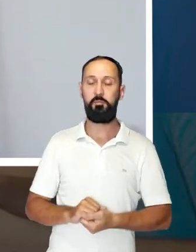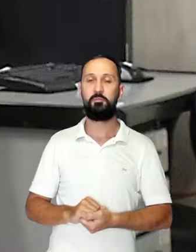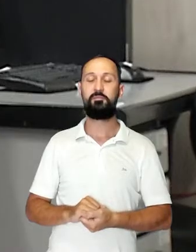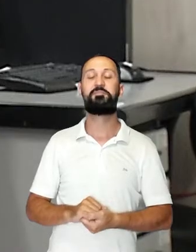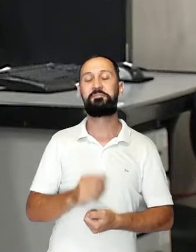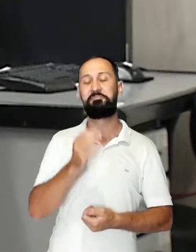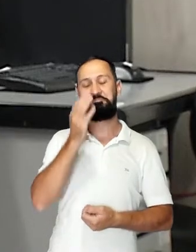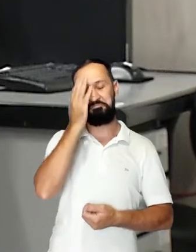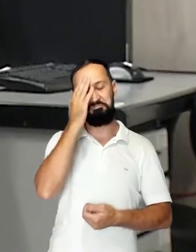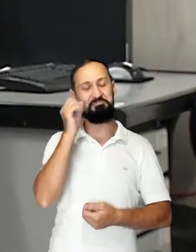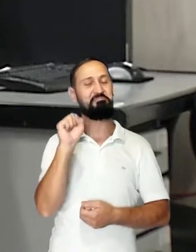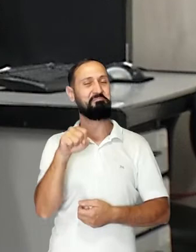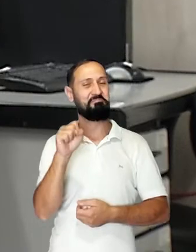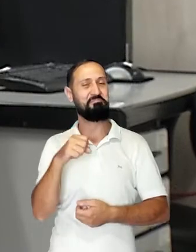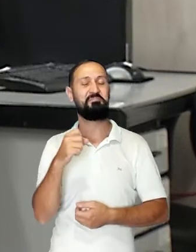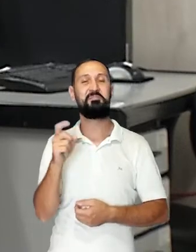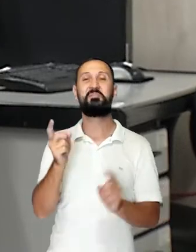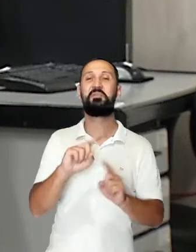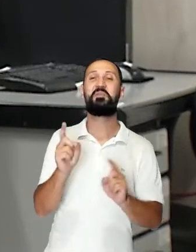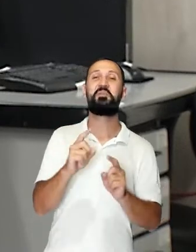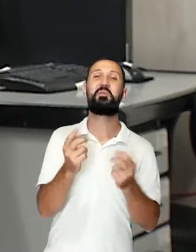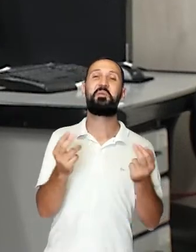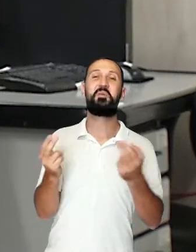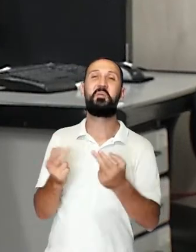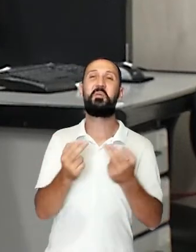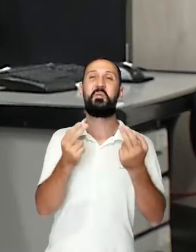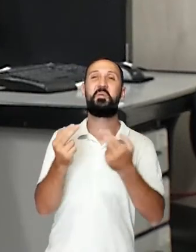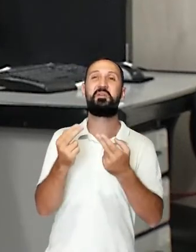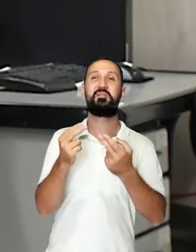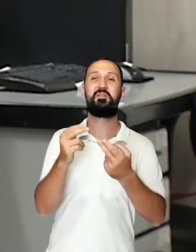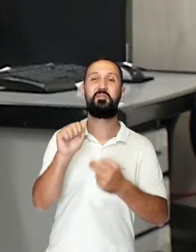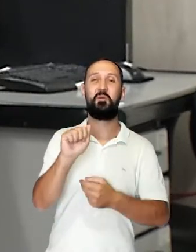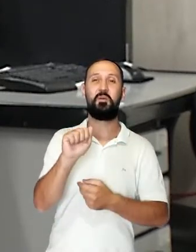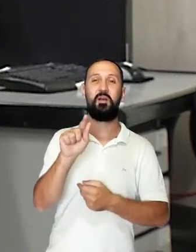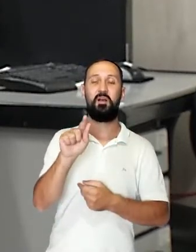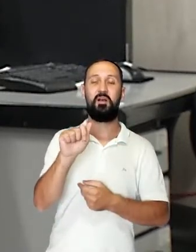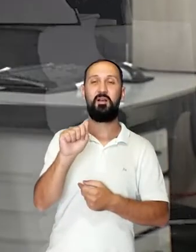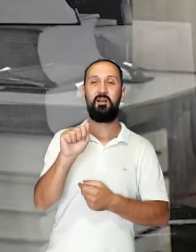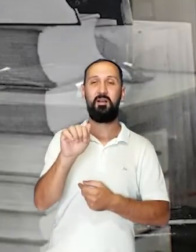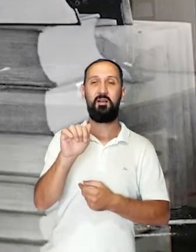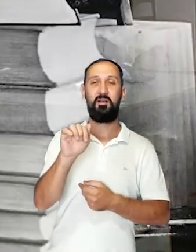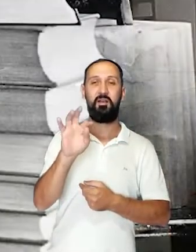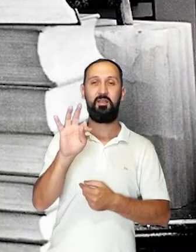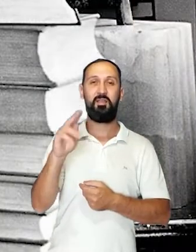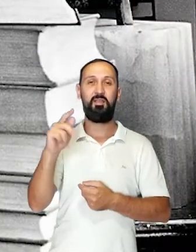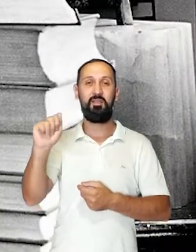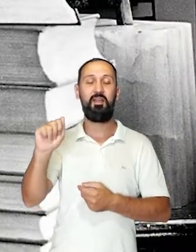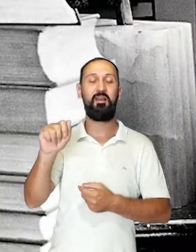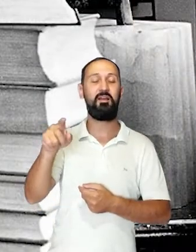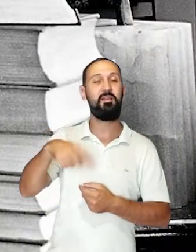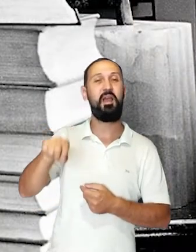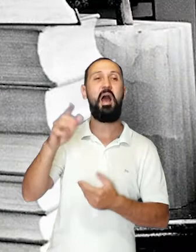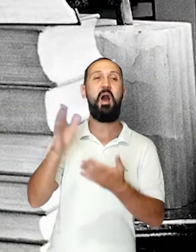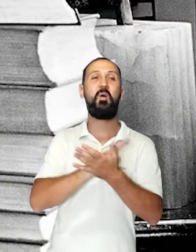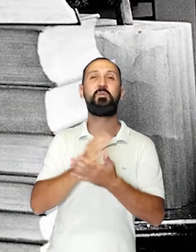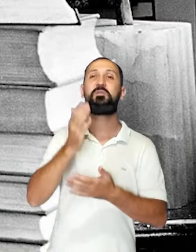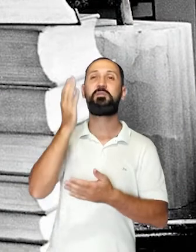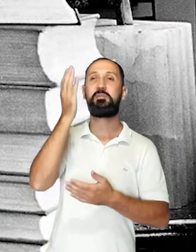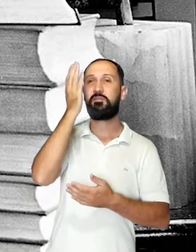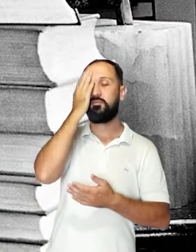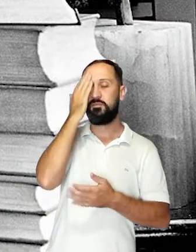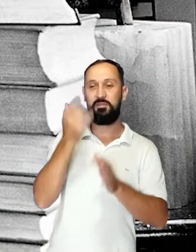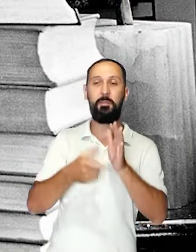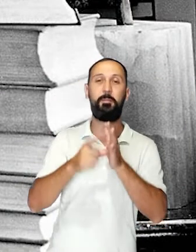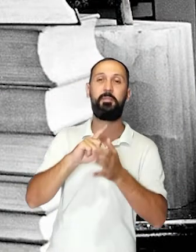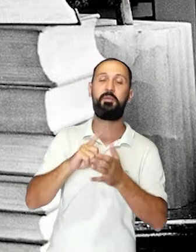final. Com certeza, né? Não é mais ou menos algo como Agatha Christie, né? Que geralmente tem muita gente que